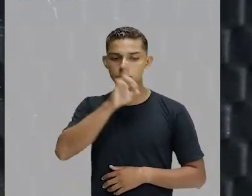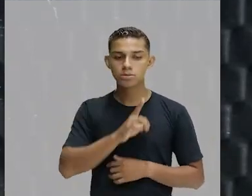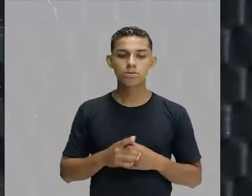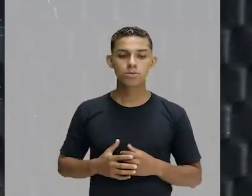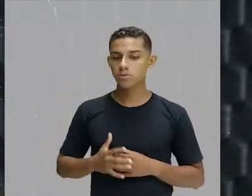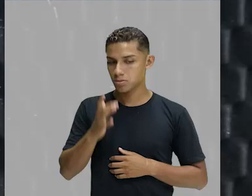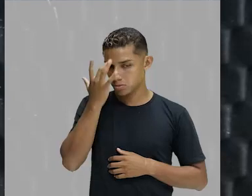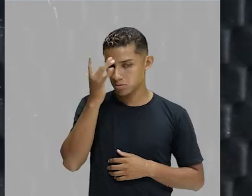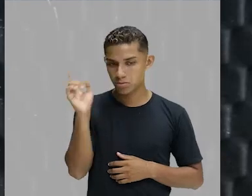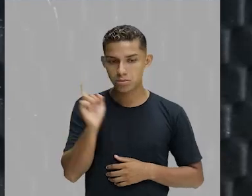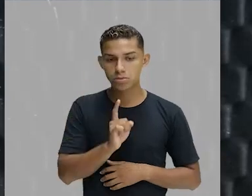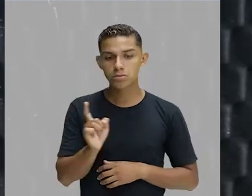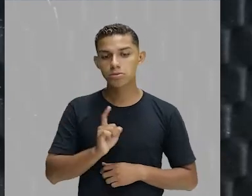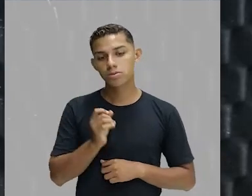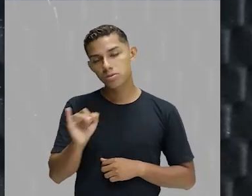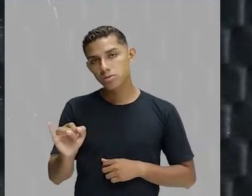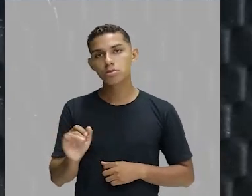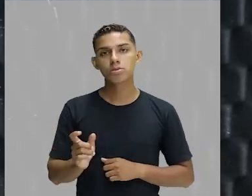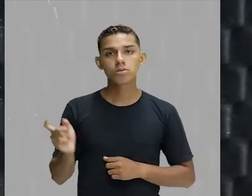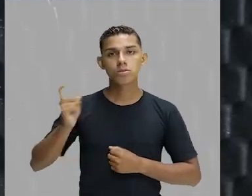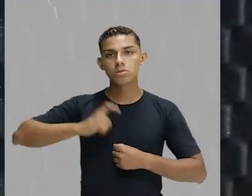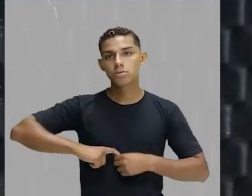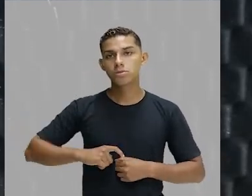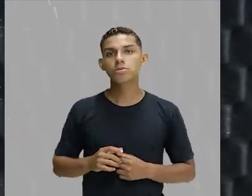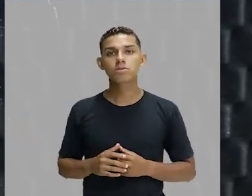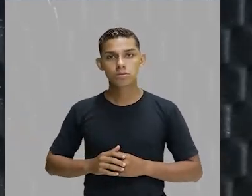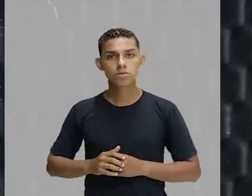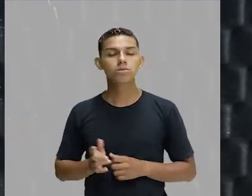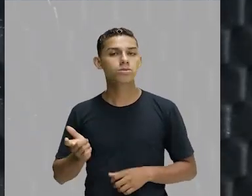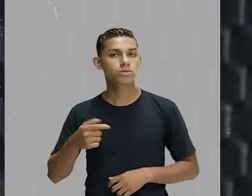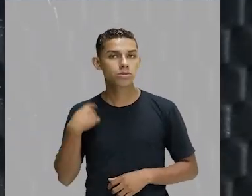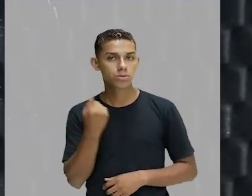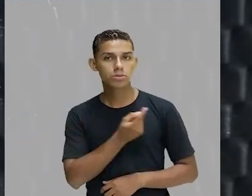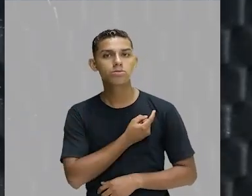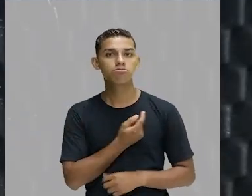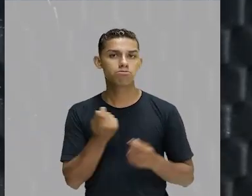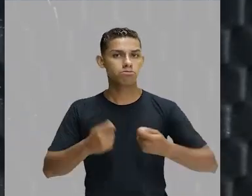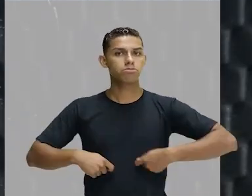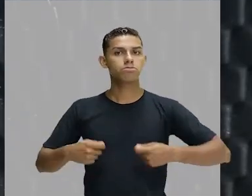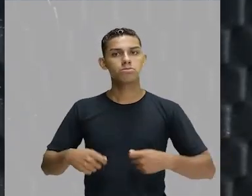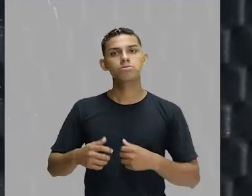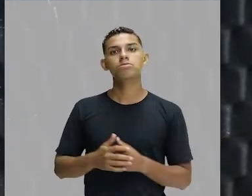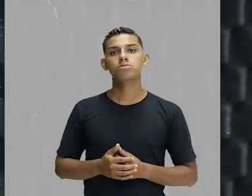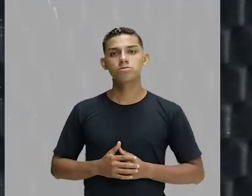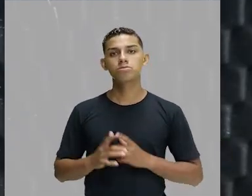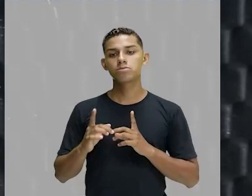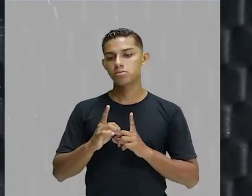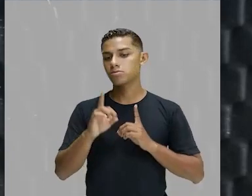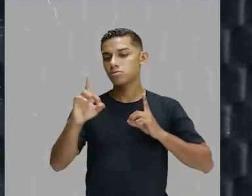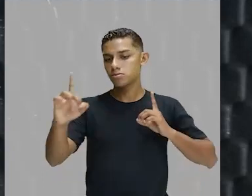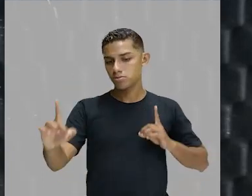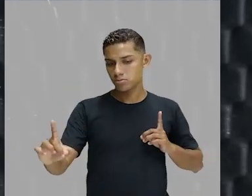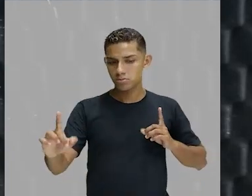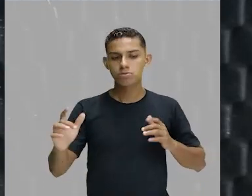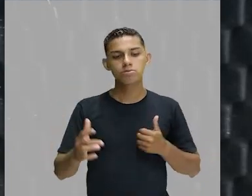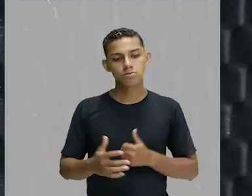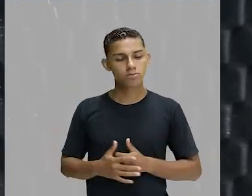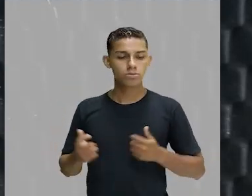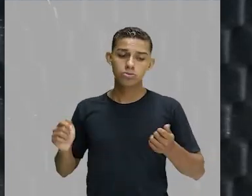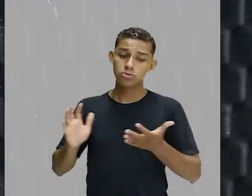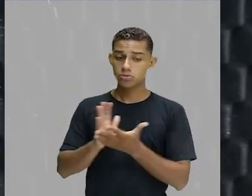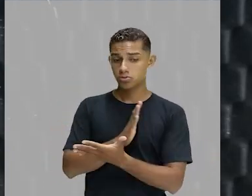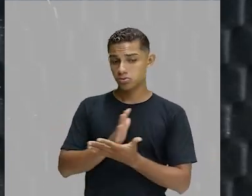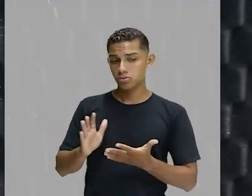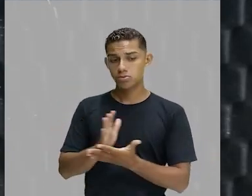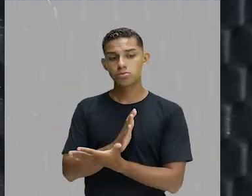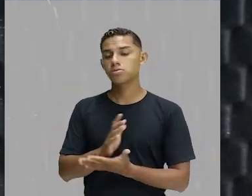eu não sei se já retornou, né? Porque vocês sabem que nós estamos ainda precisando ainda de distanciamento, então alguns passeios